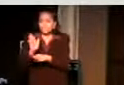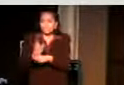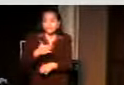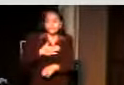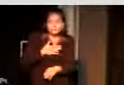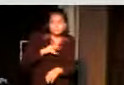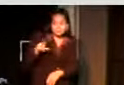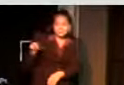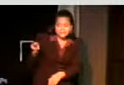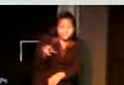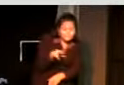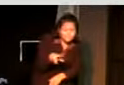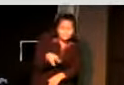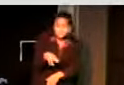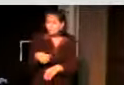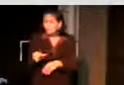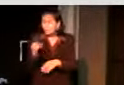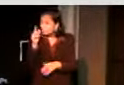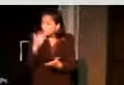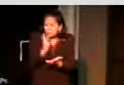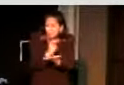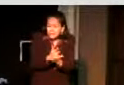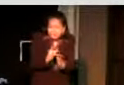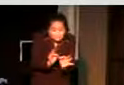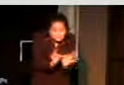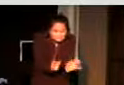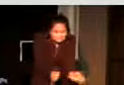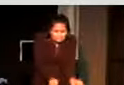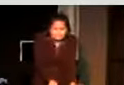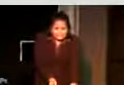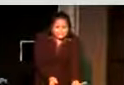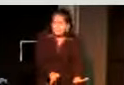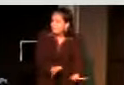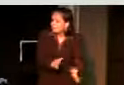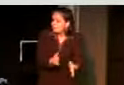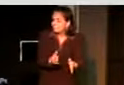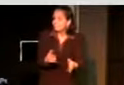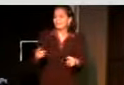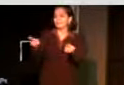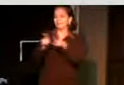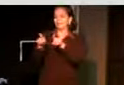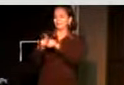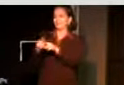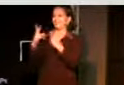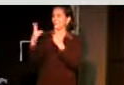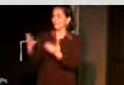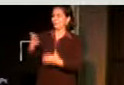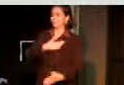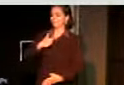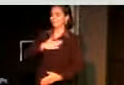irmãos ainda que dos mais pequeninos a mim o fizesse